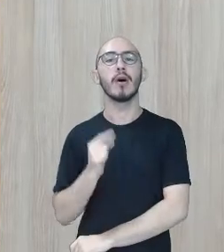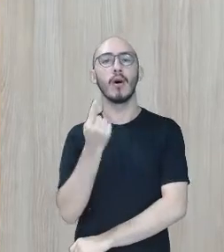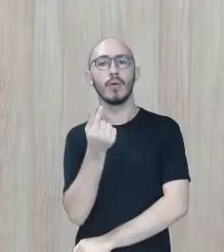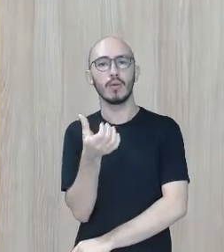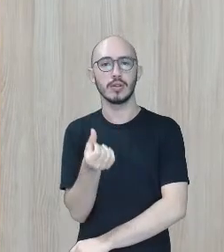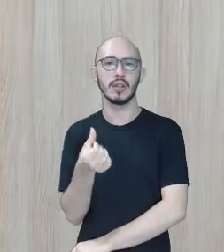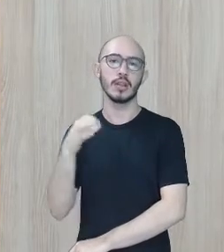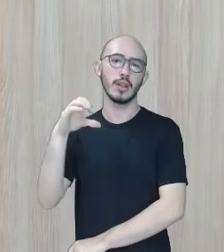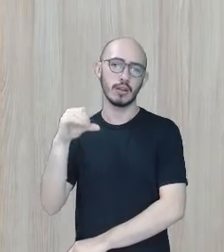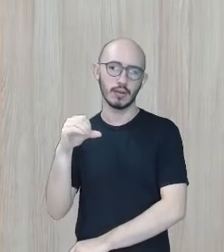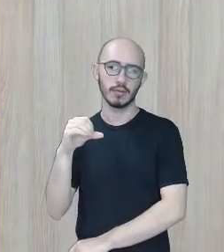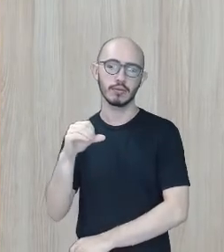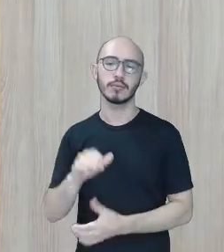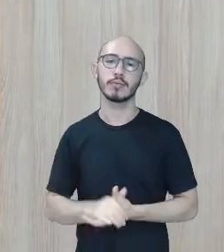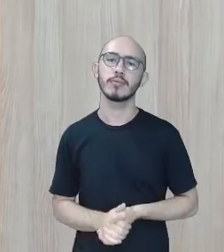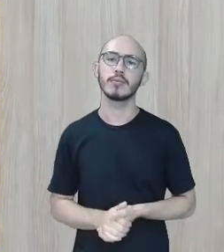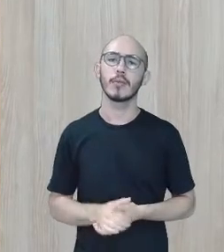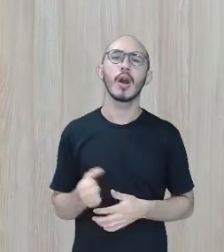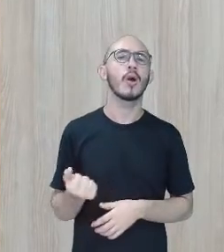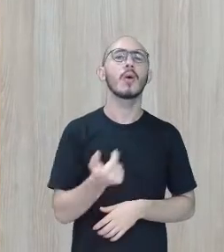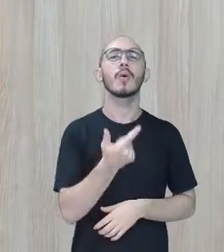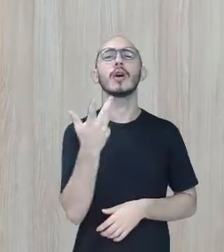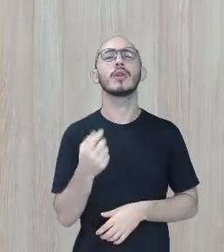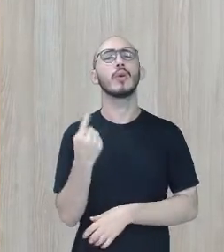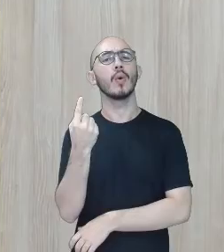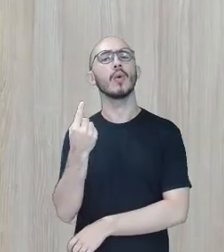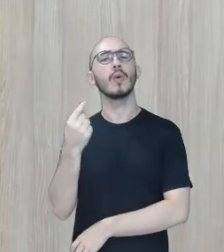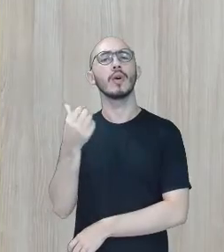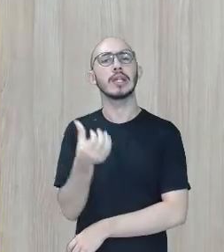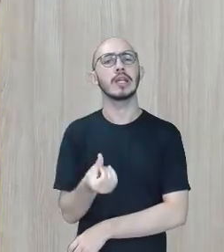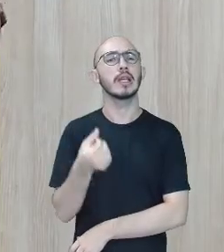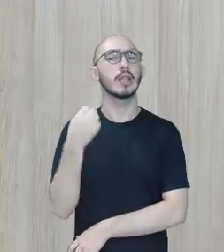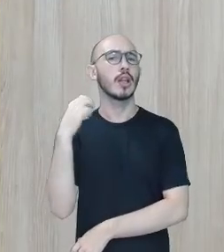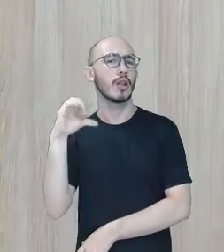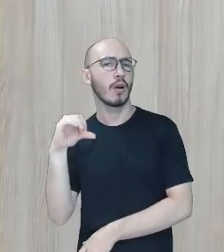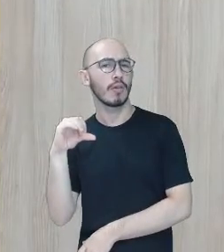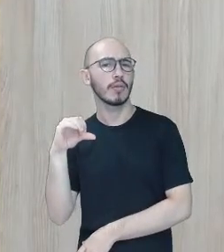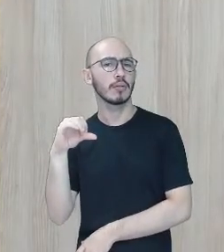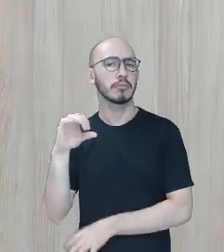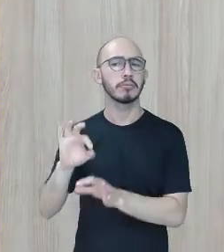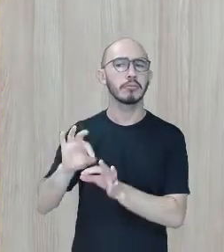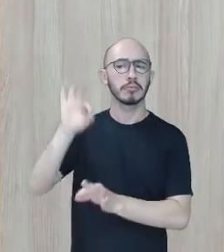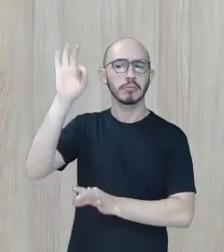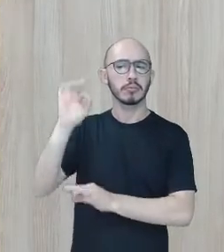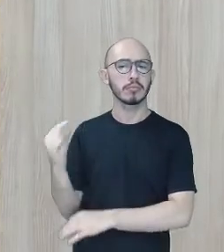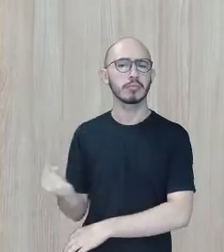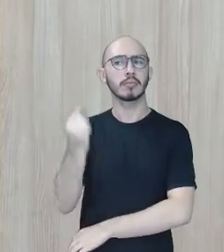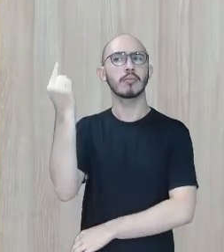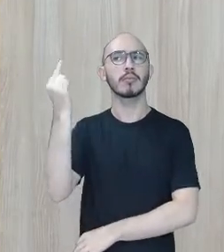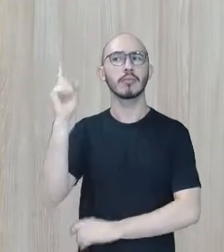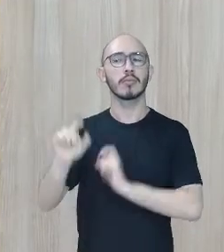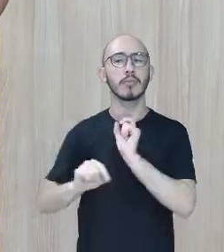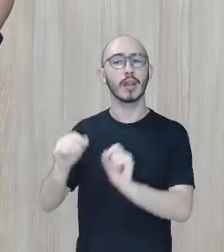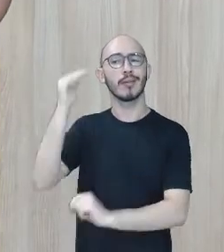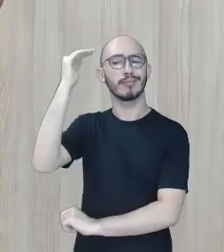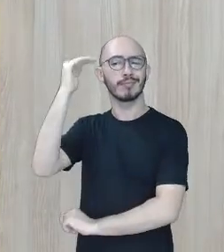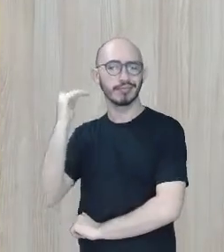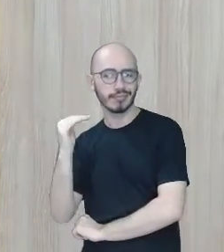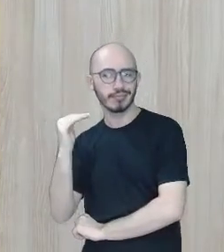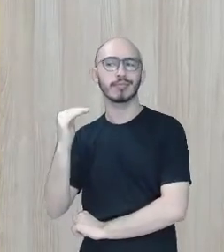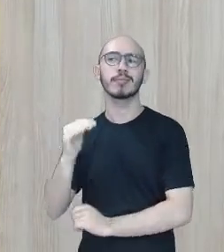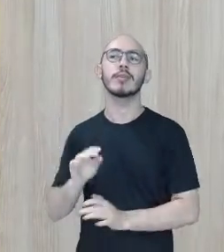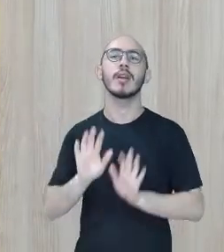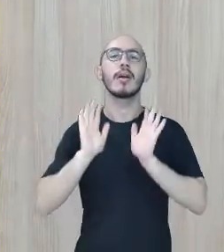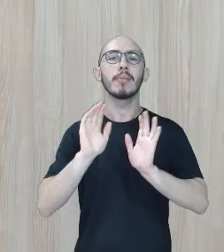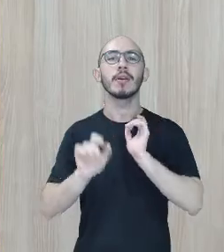1,69 m. Quanto é 1,69 m? É grande, Billy? É pequeno? É pequeno de verdade, certo?